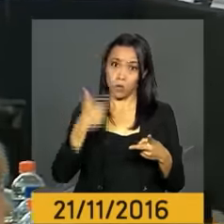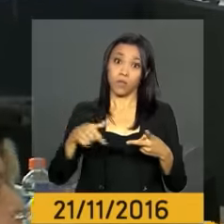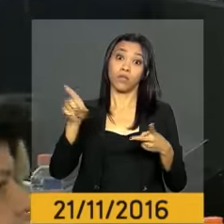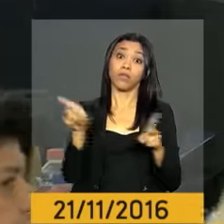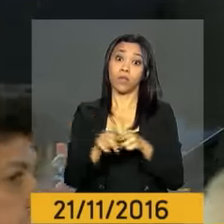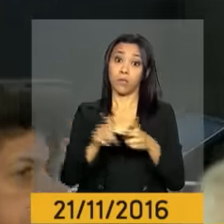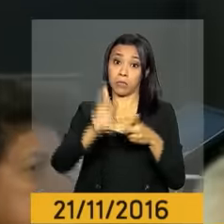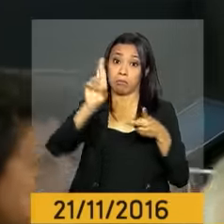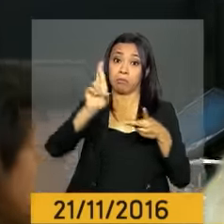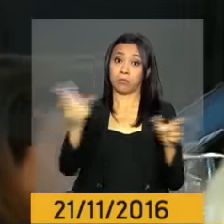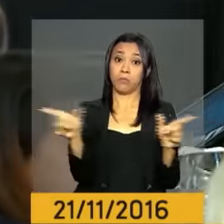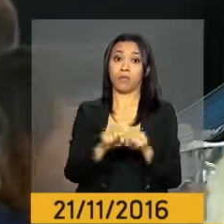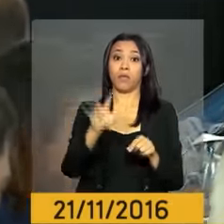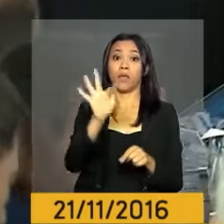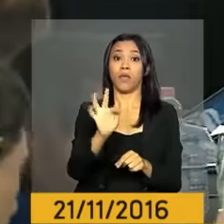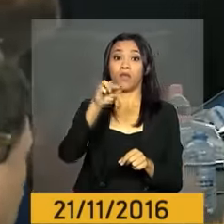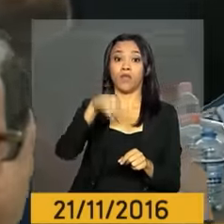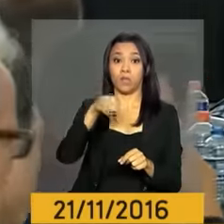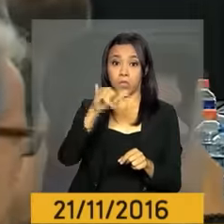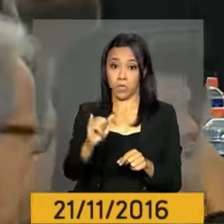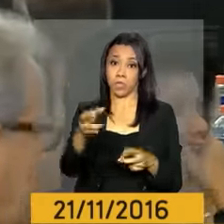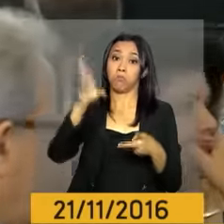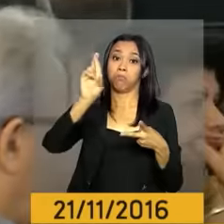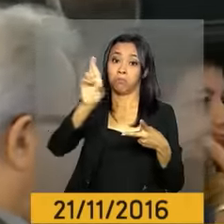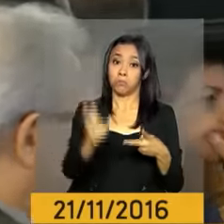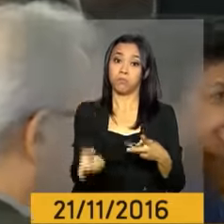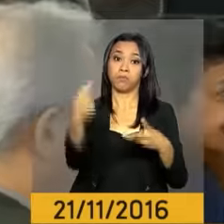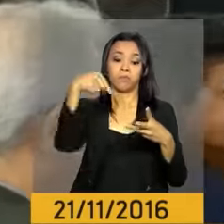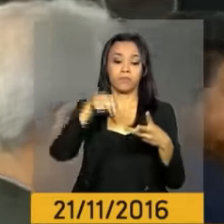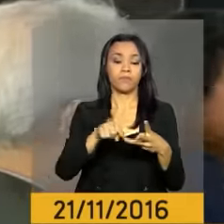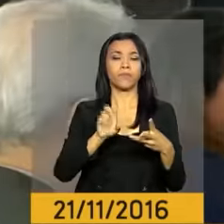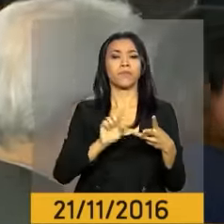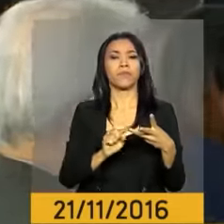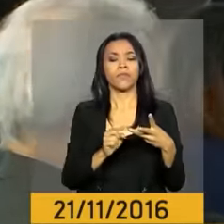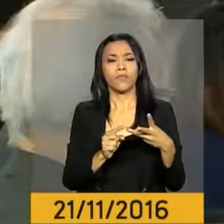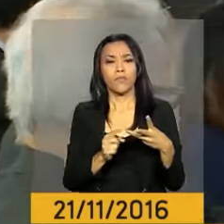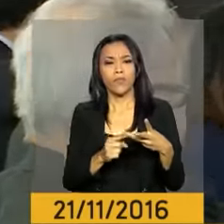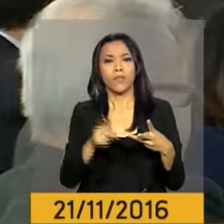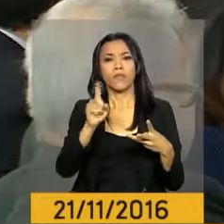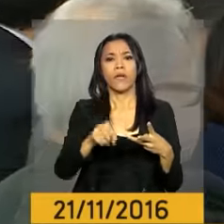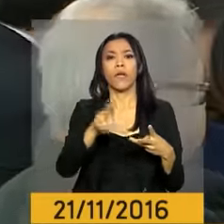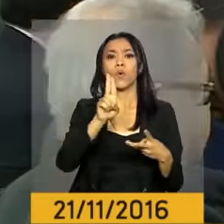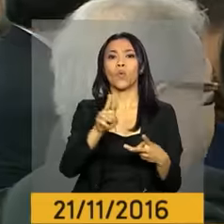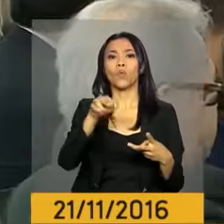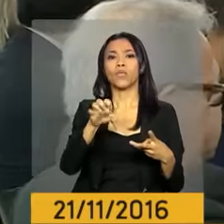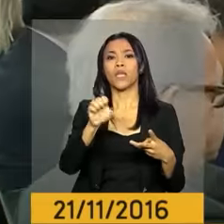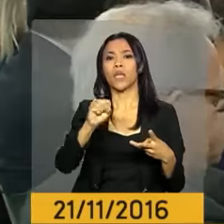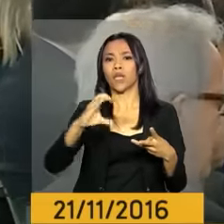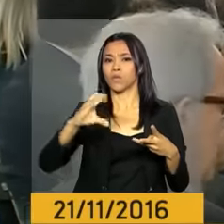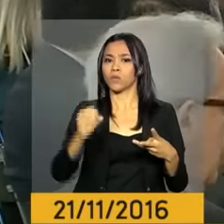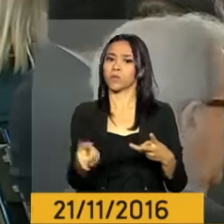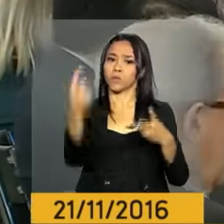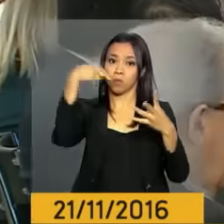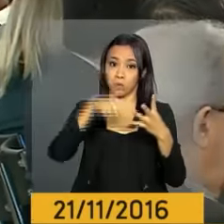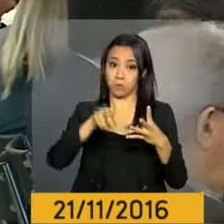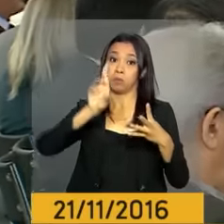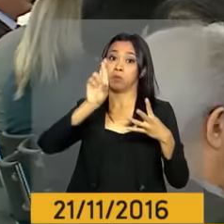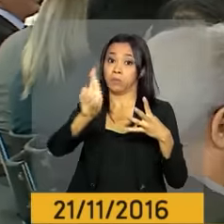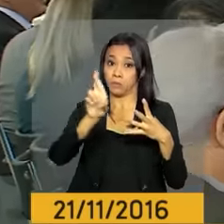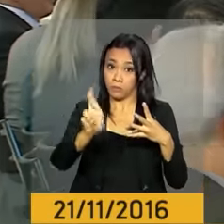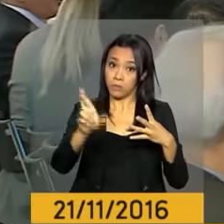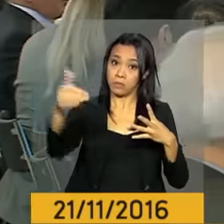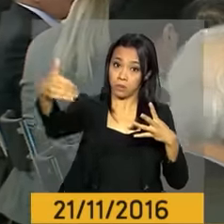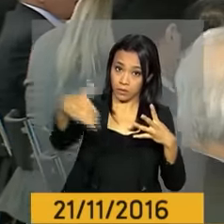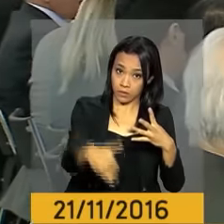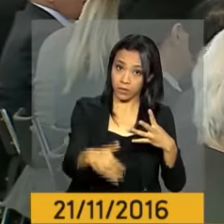FMI, o Francisco Gaetani, da INAP, o Lucian André Munhoz, da Unesco, a Maristela Baione e o Nick